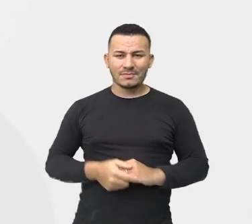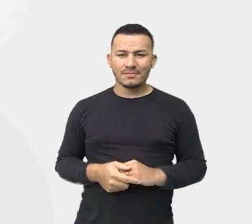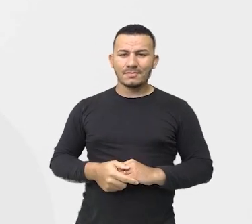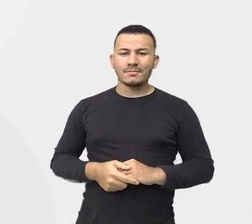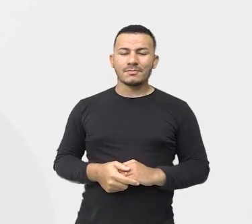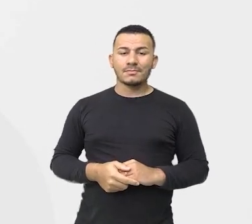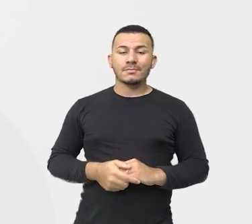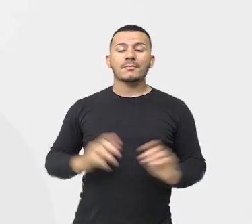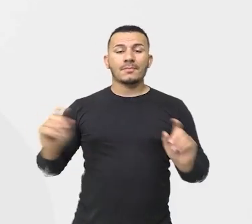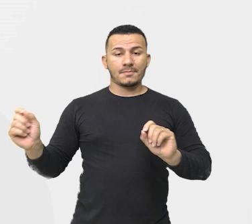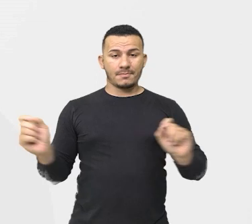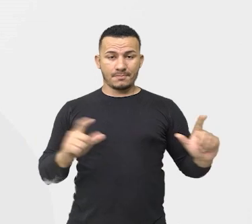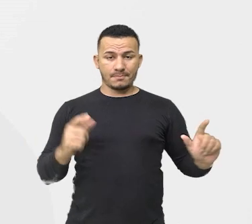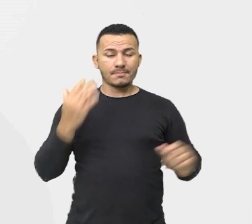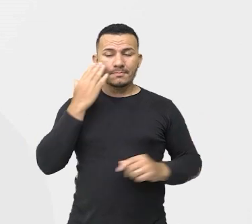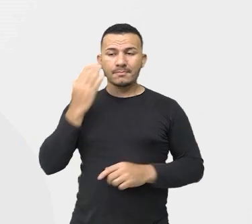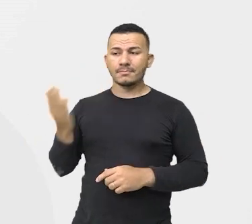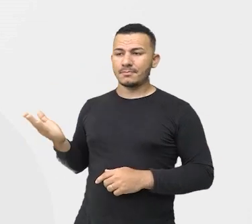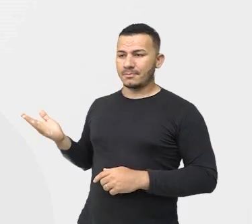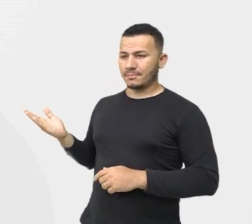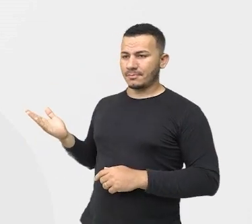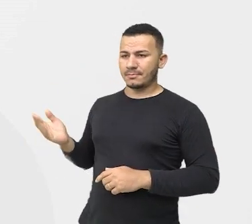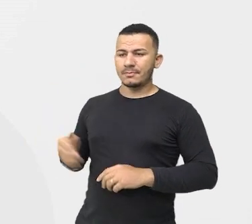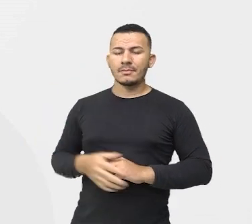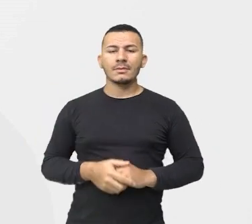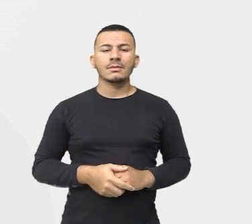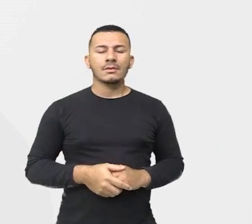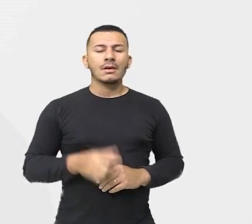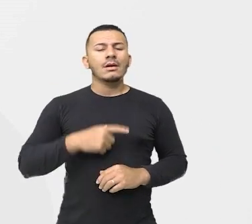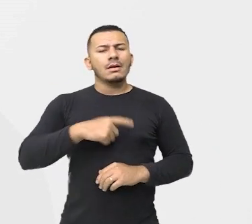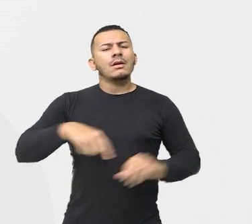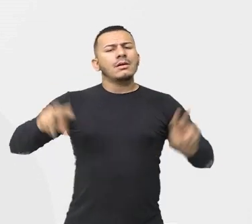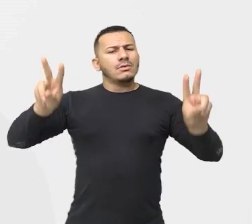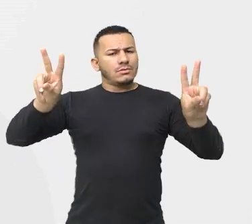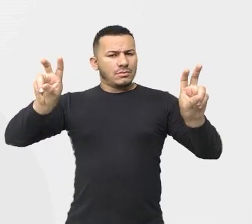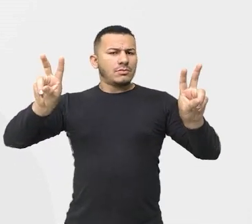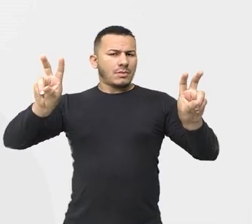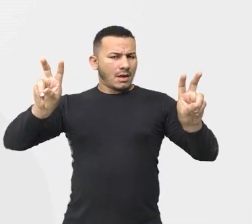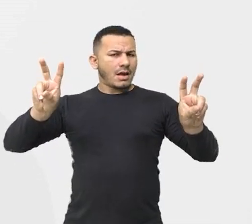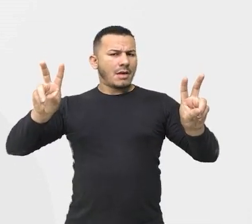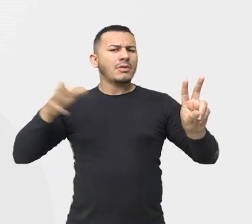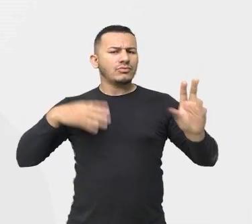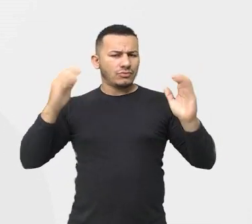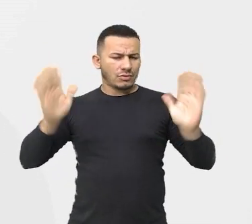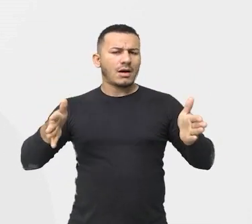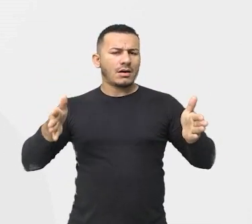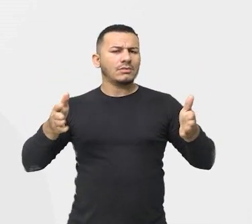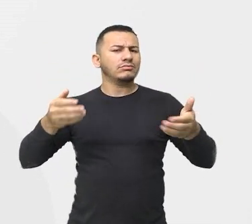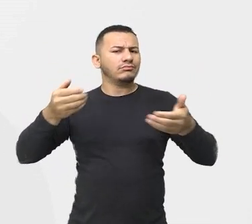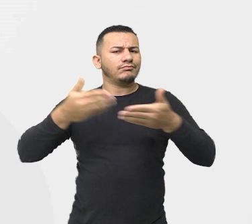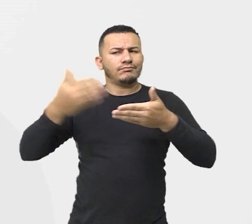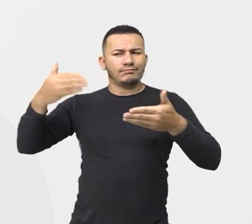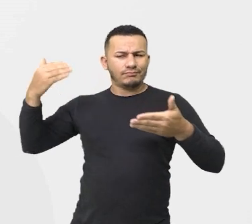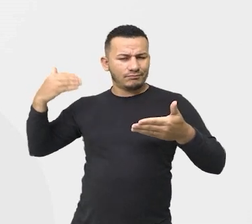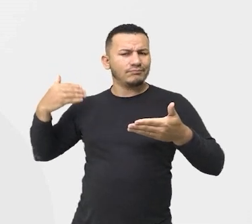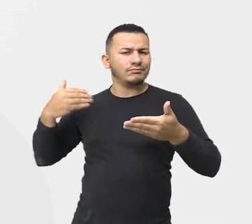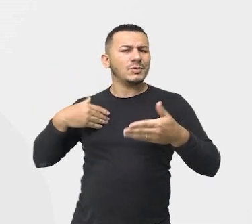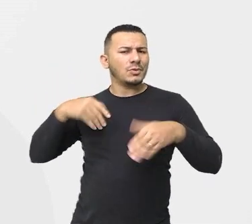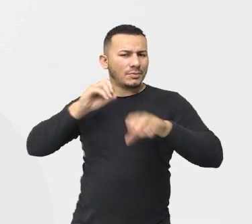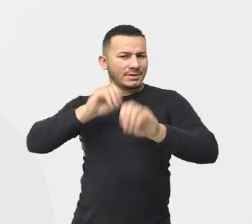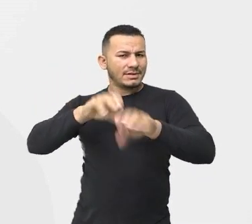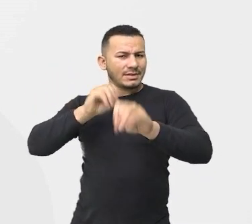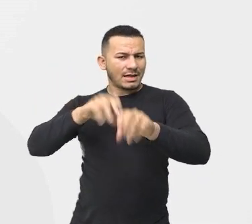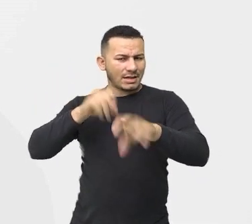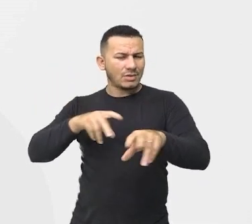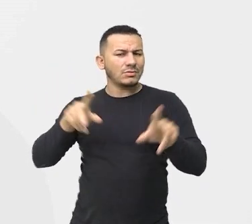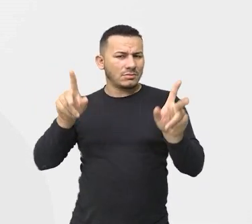gente tem, então, o nosso tema. O tema que a gente vem desenvolvendo ao longo de algumas aulas desse módulo é